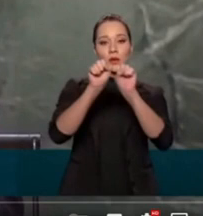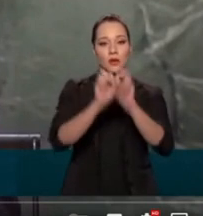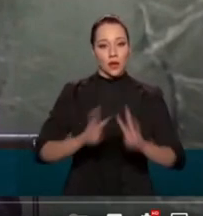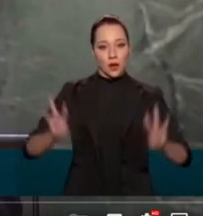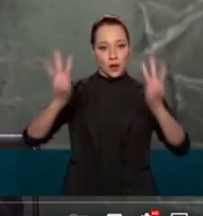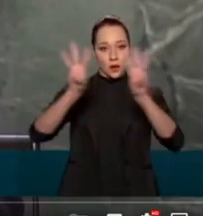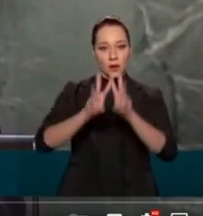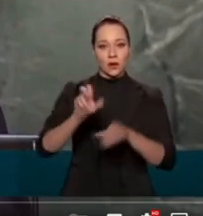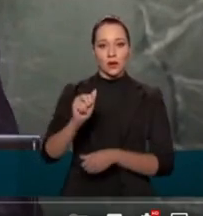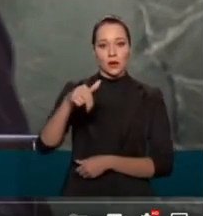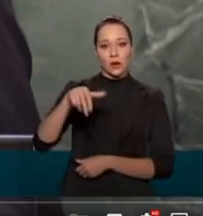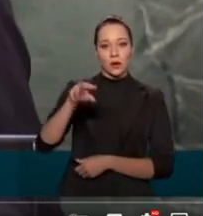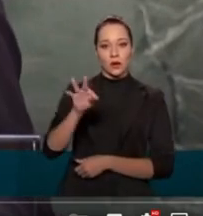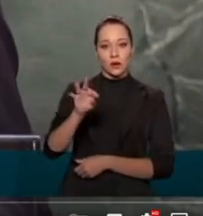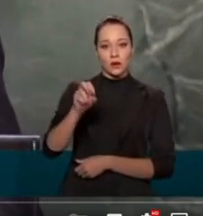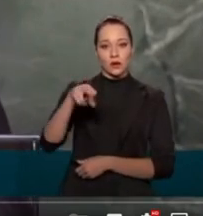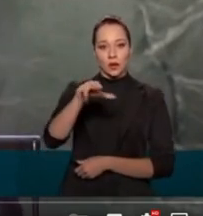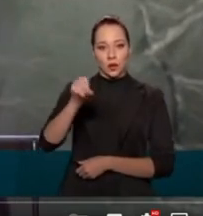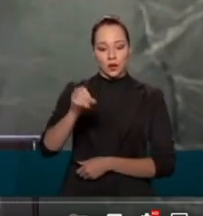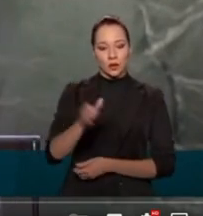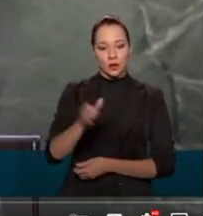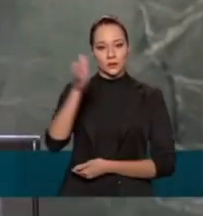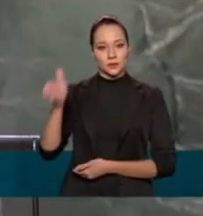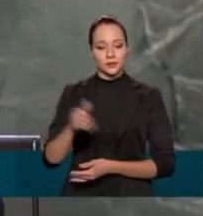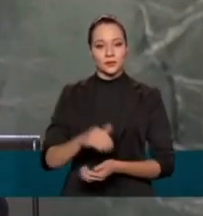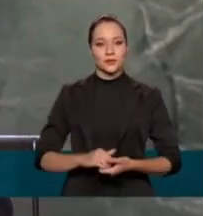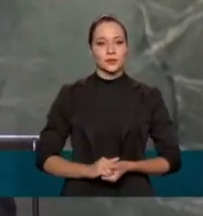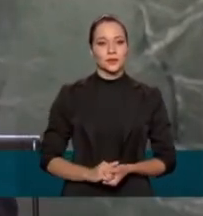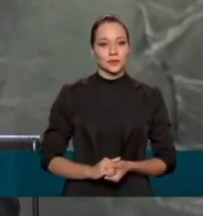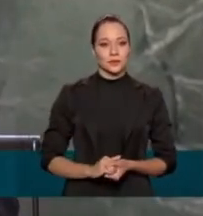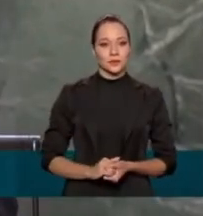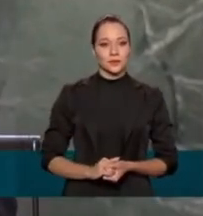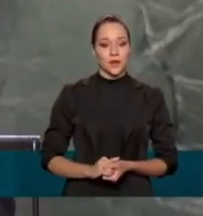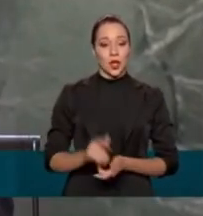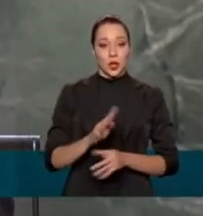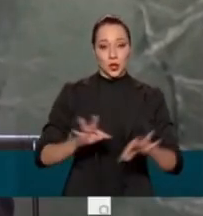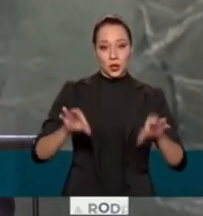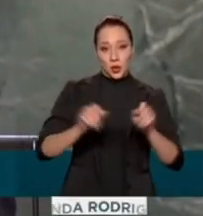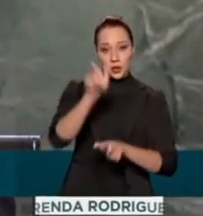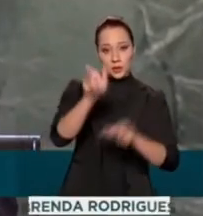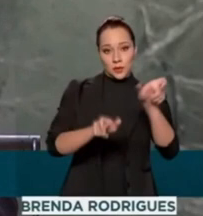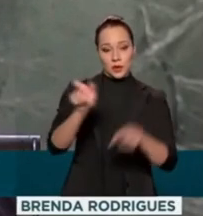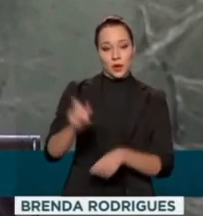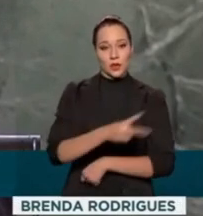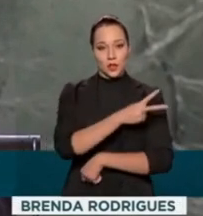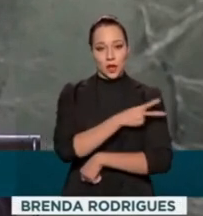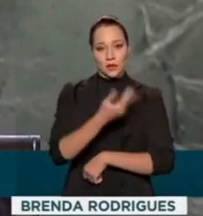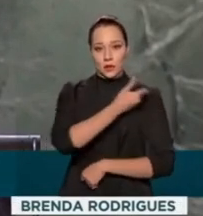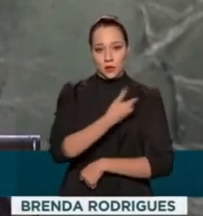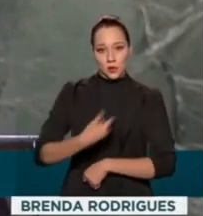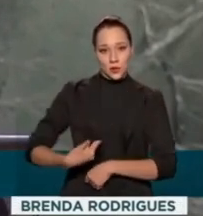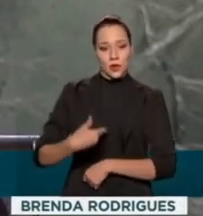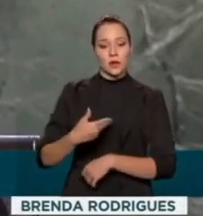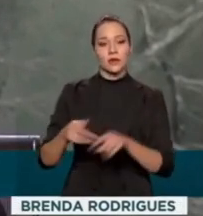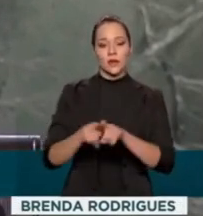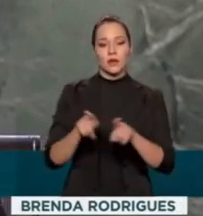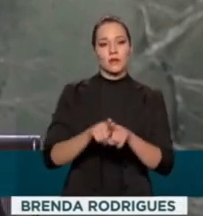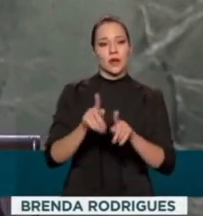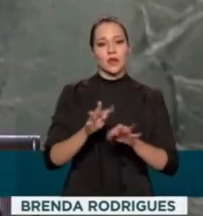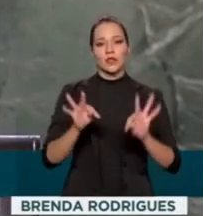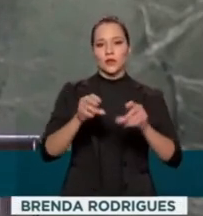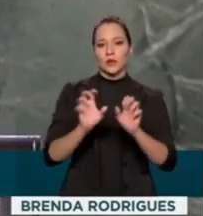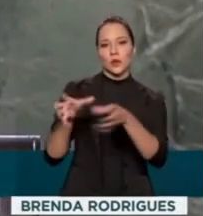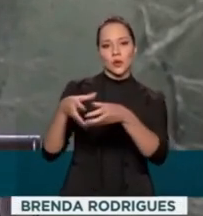das Nações Unidas António Guterres o senhor de chefe de estado e de governo e demais